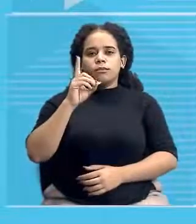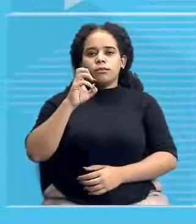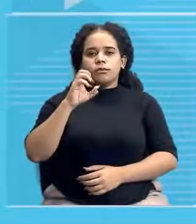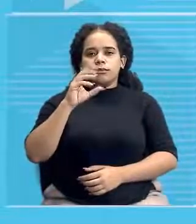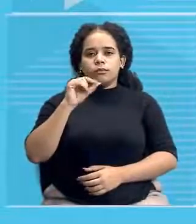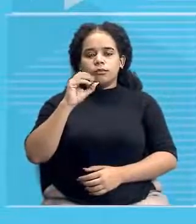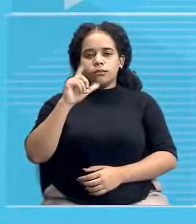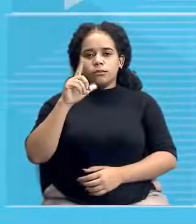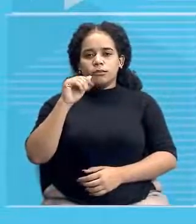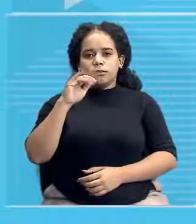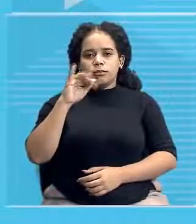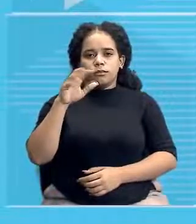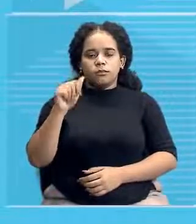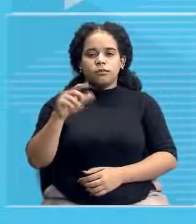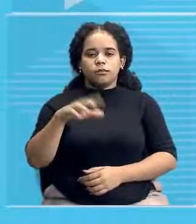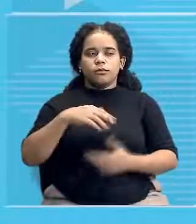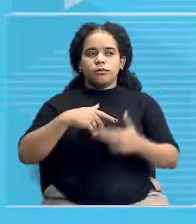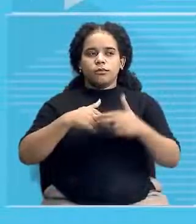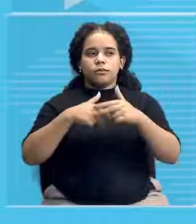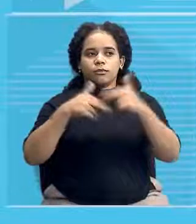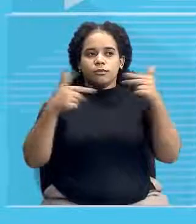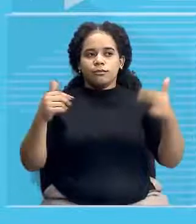Isto não existe.